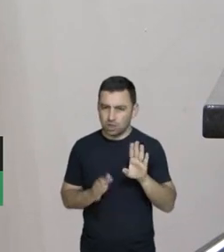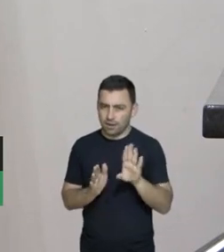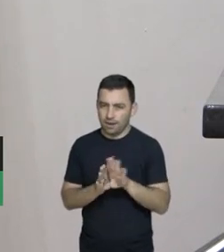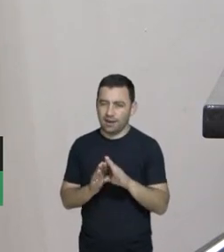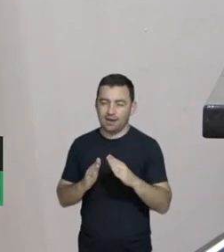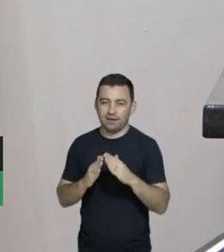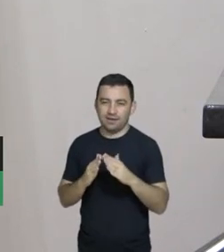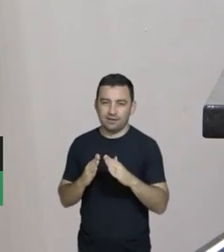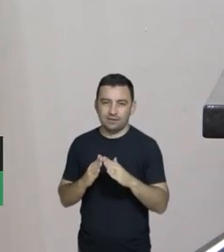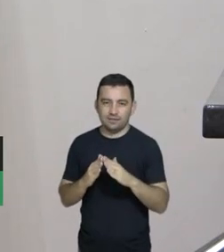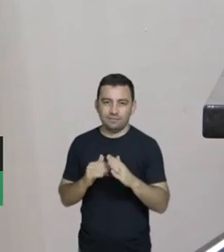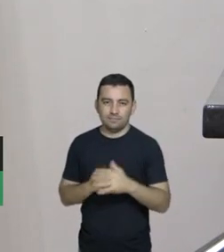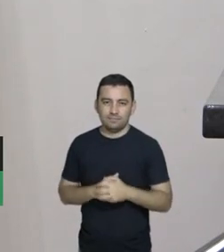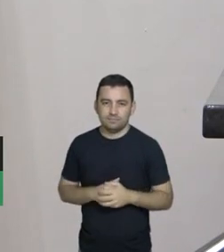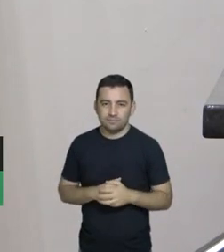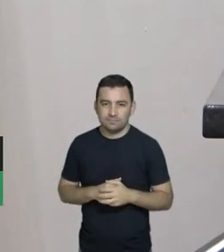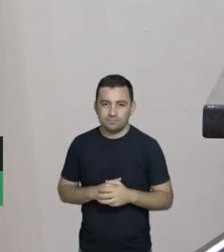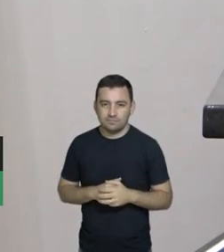Carlos Humberto,